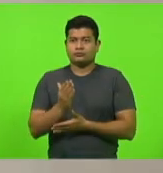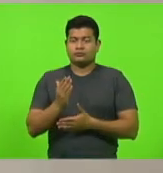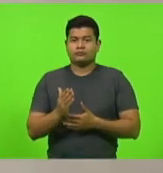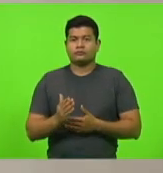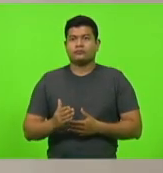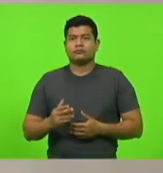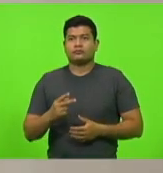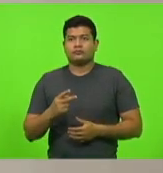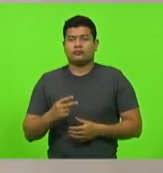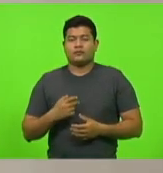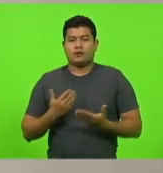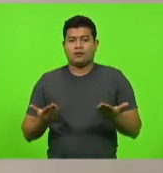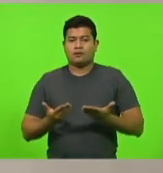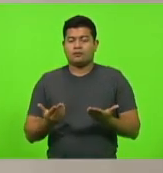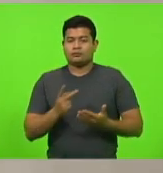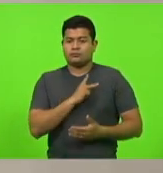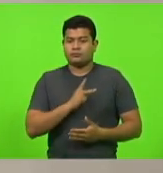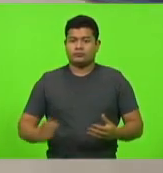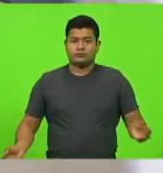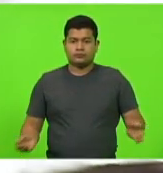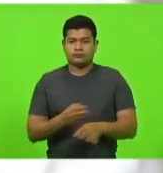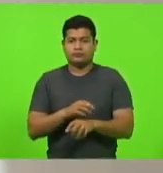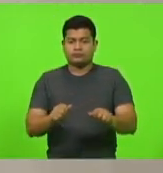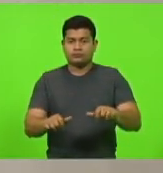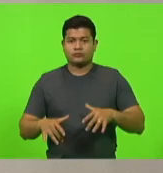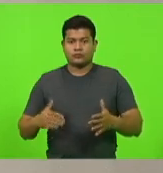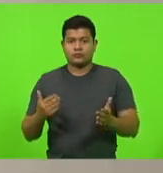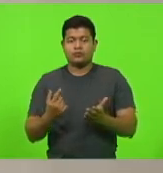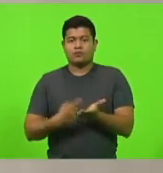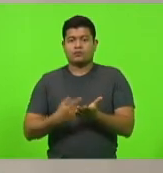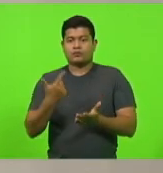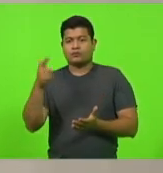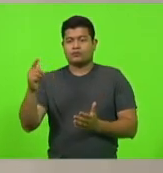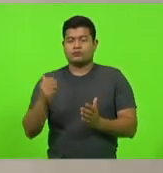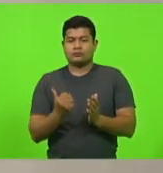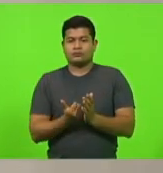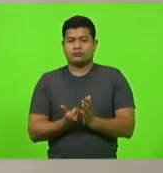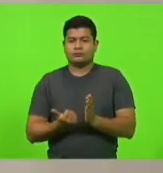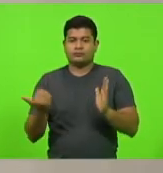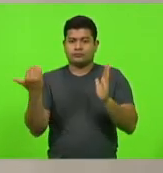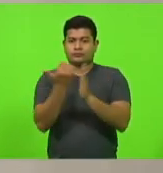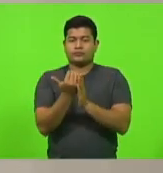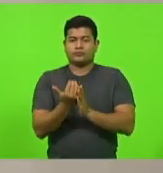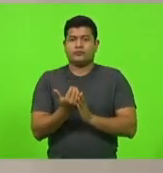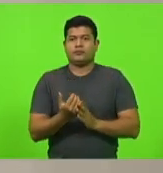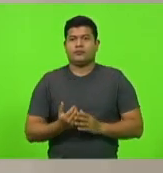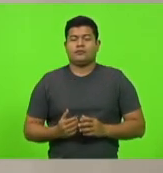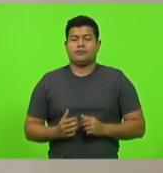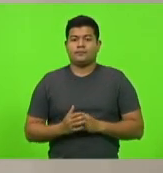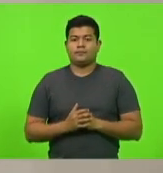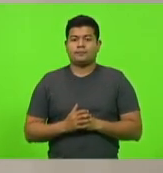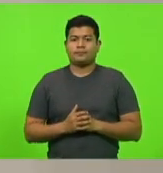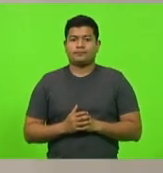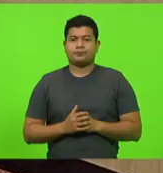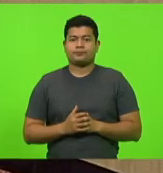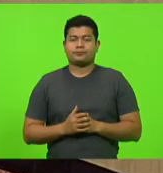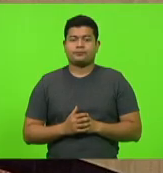presidência encerra a presente sessão e convoca outra sessão extraordinária para as 15 horas e 50 minutos. Está encerrada a presente sessão.